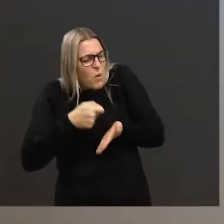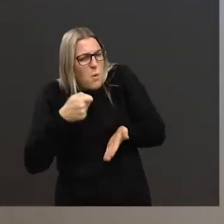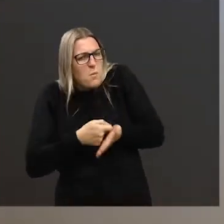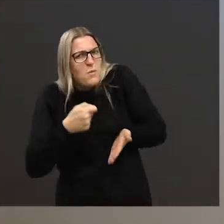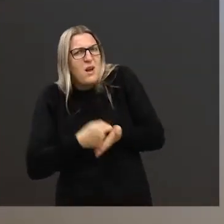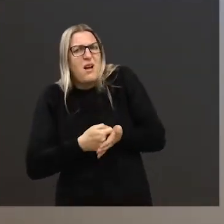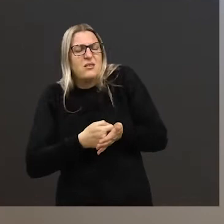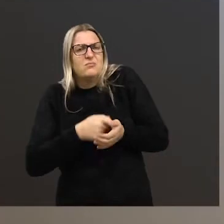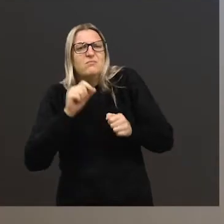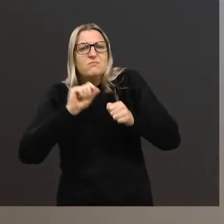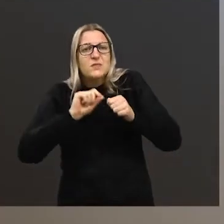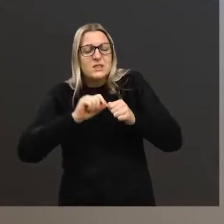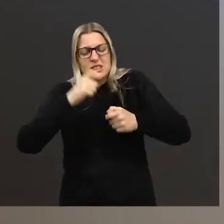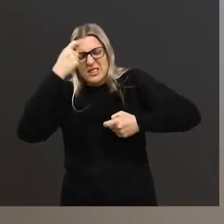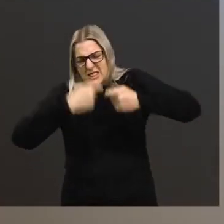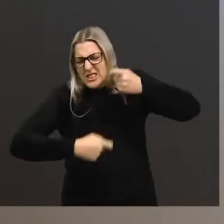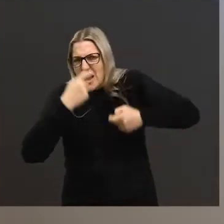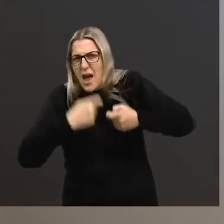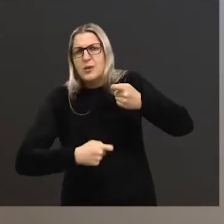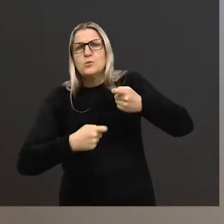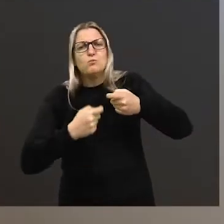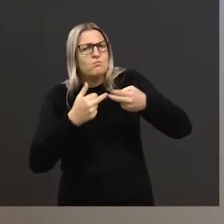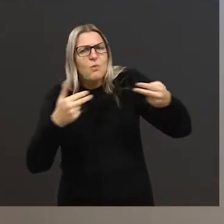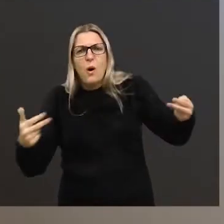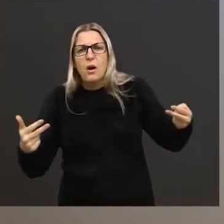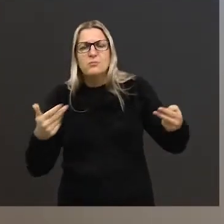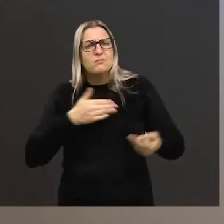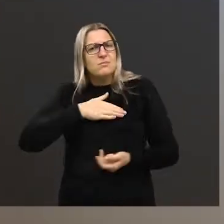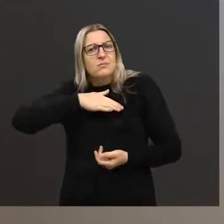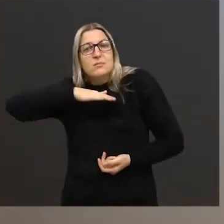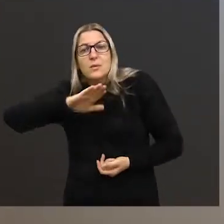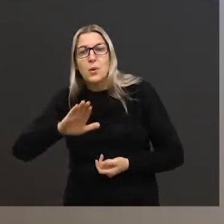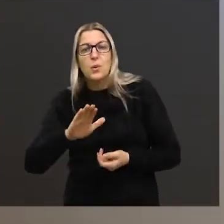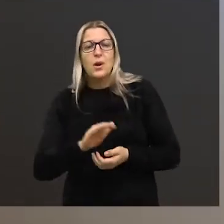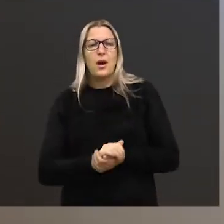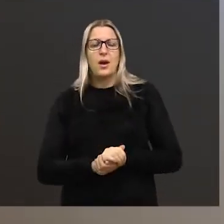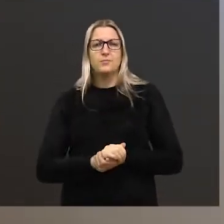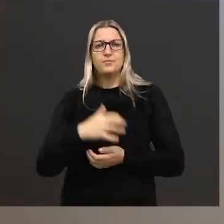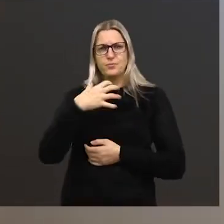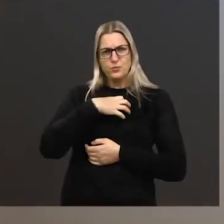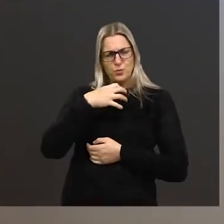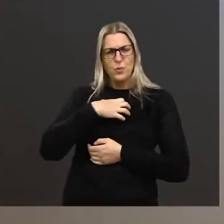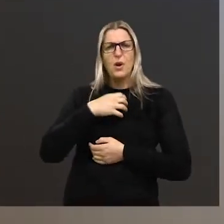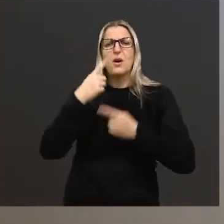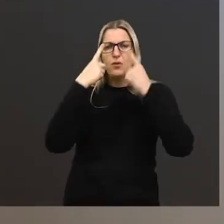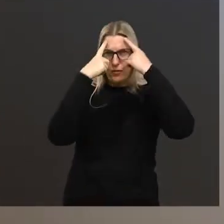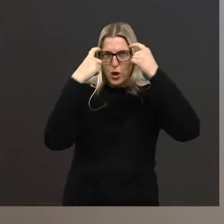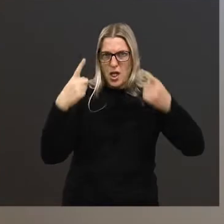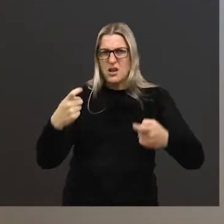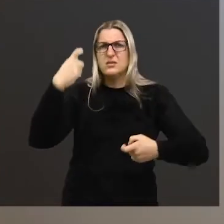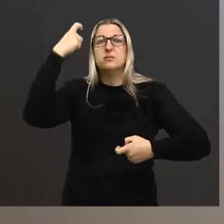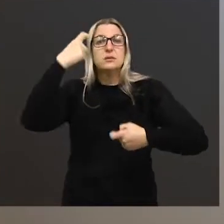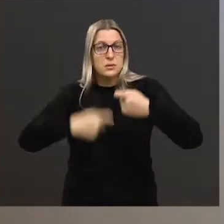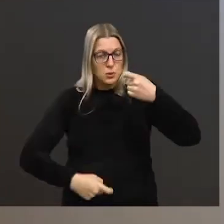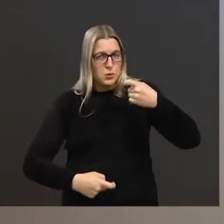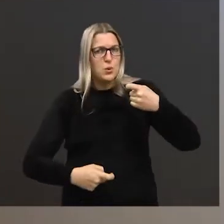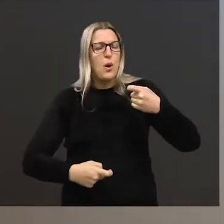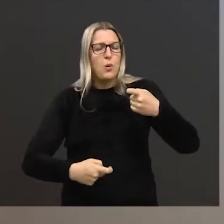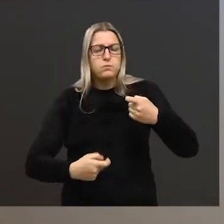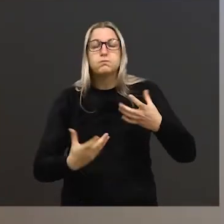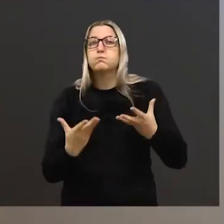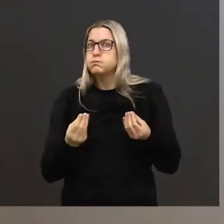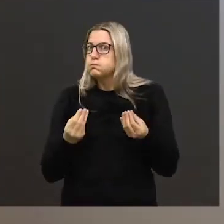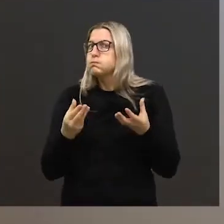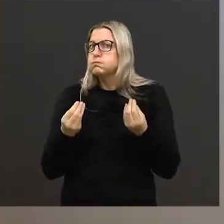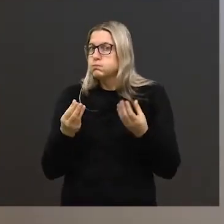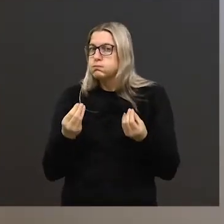a praticar atos sexuais que não deseja praticar, né? E as formas de violência sexual, elas são